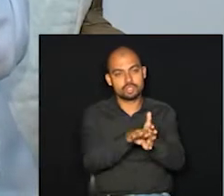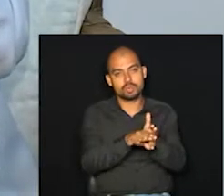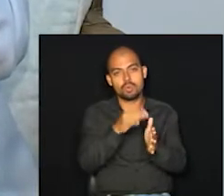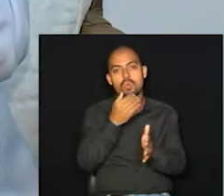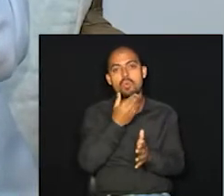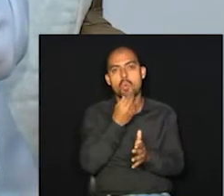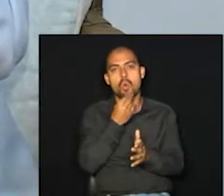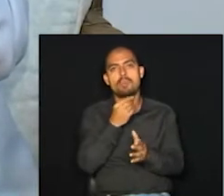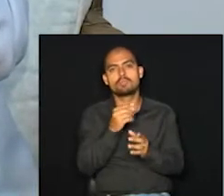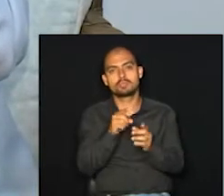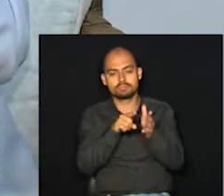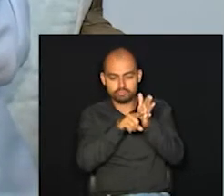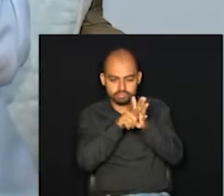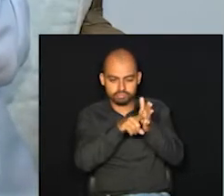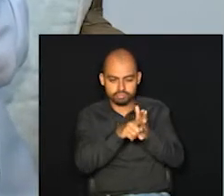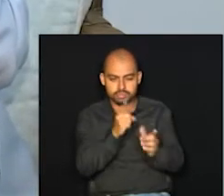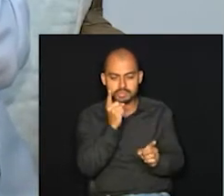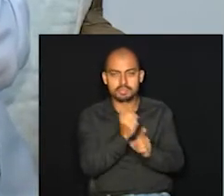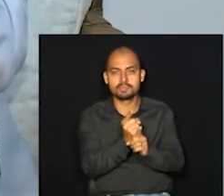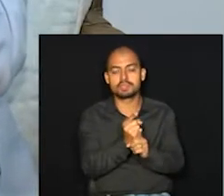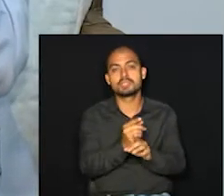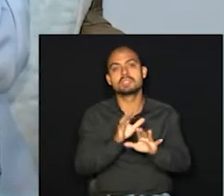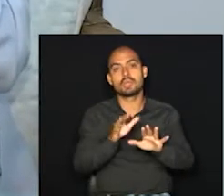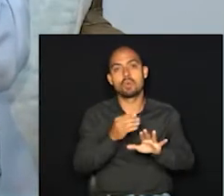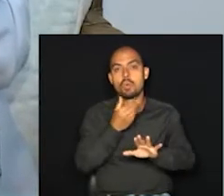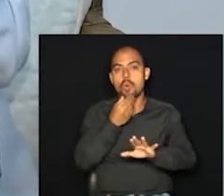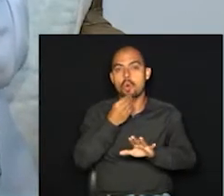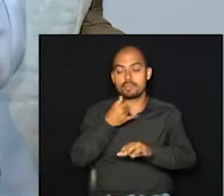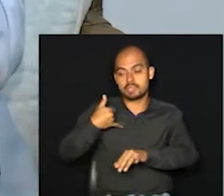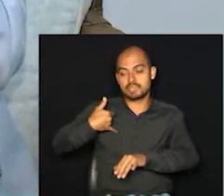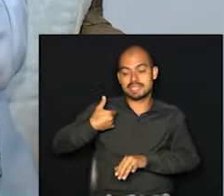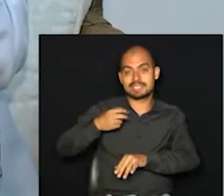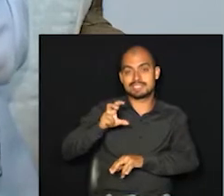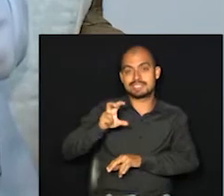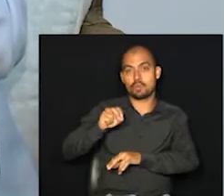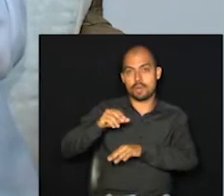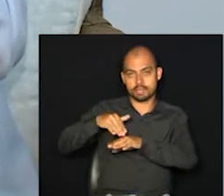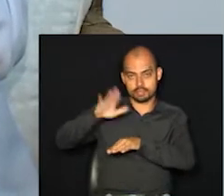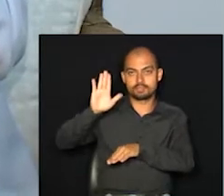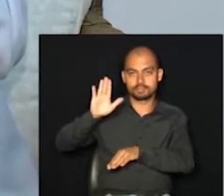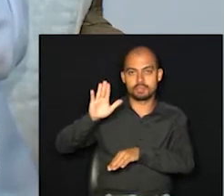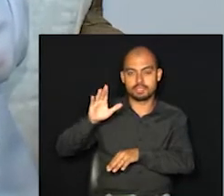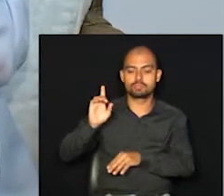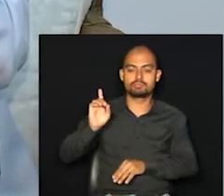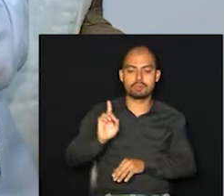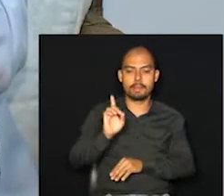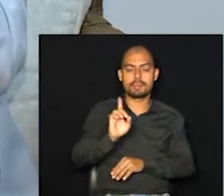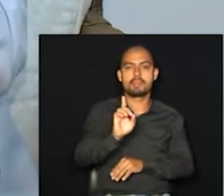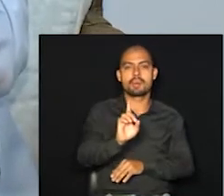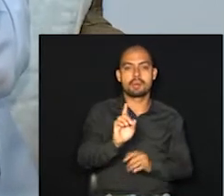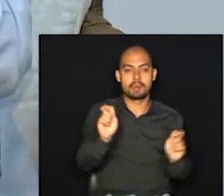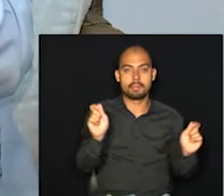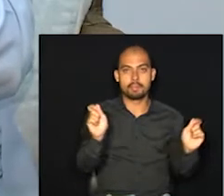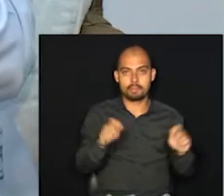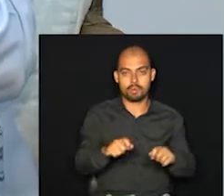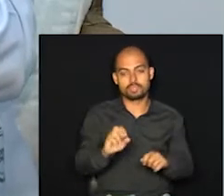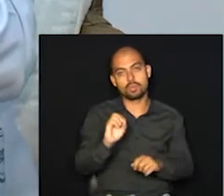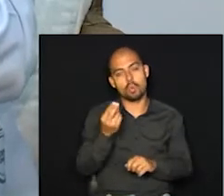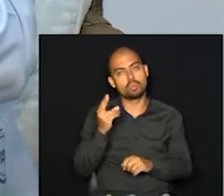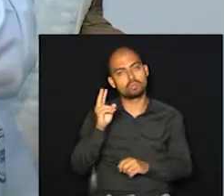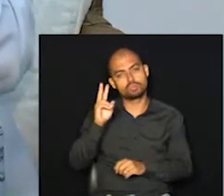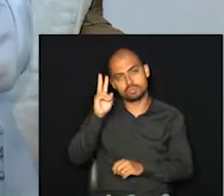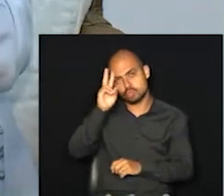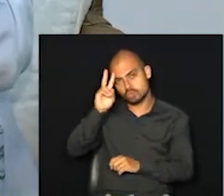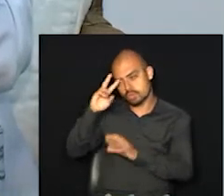exames, de preferência homens após os 50 anos de idade, ou aqueles que têm história